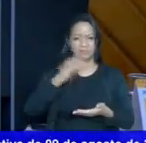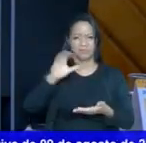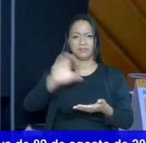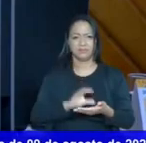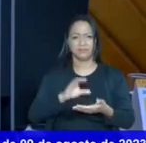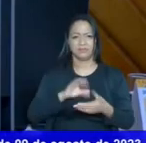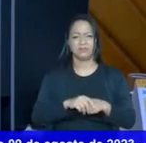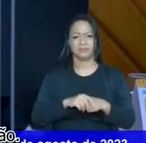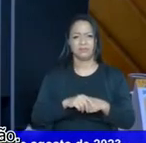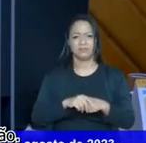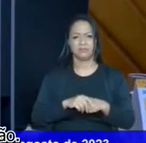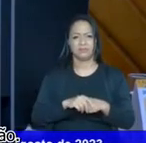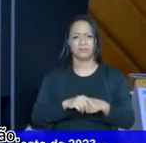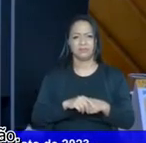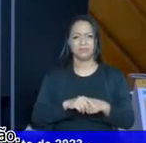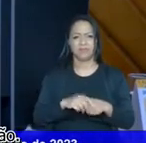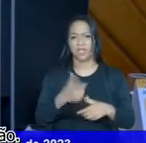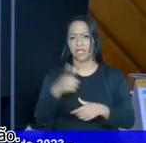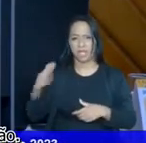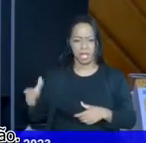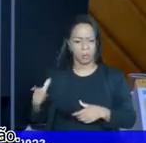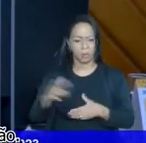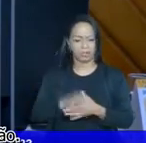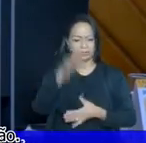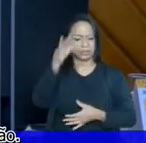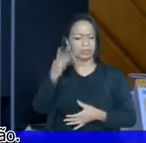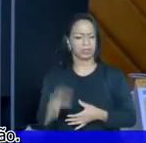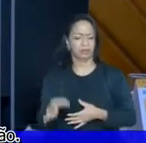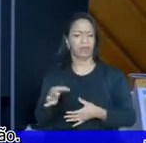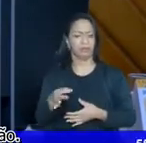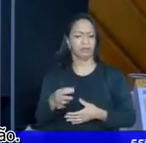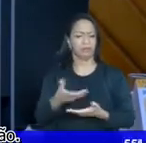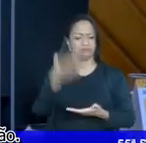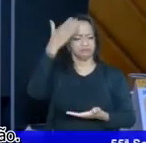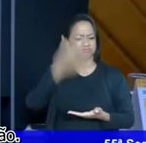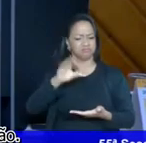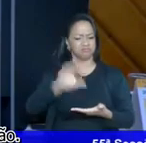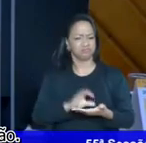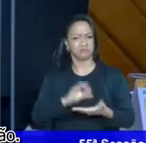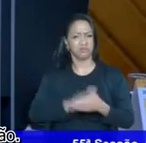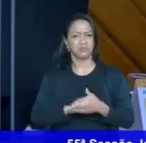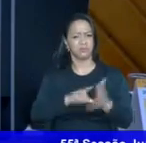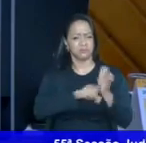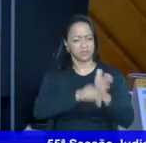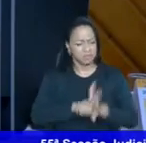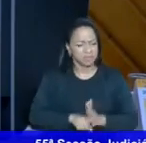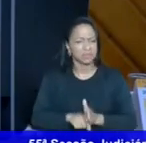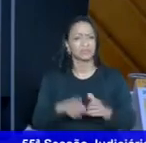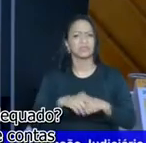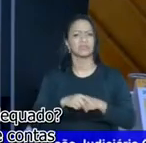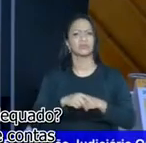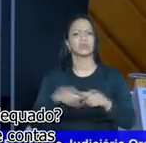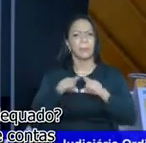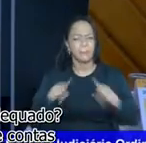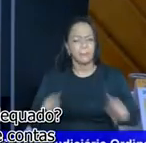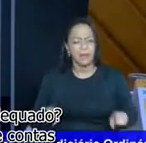contas não é o meio adequado para esse tipo de fiscalização.